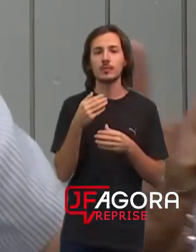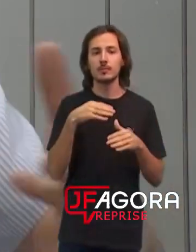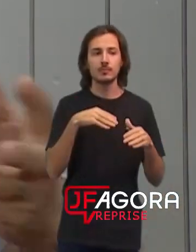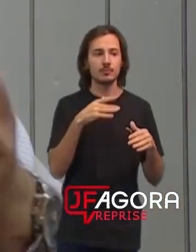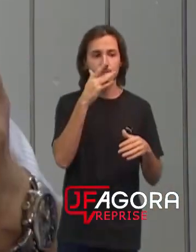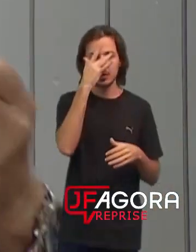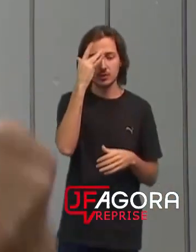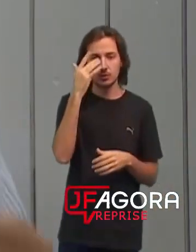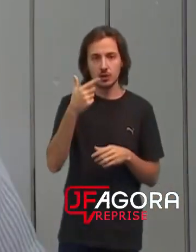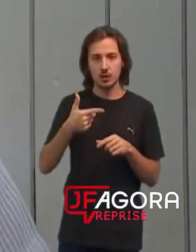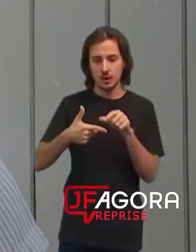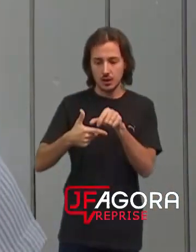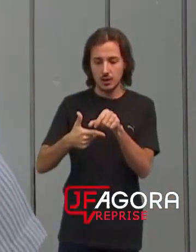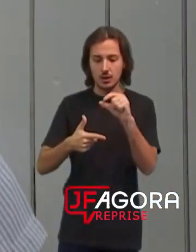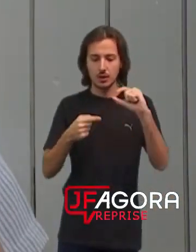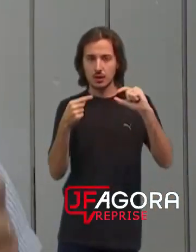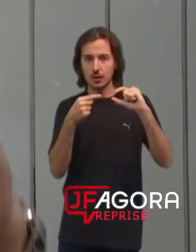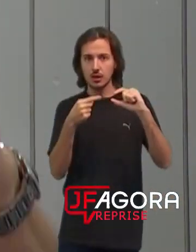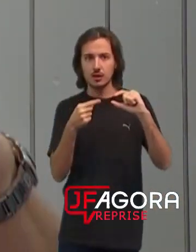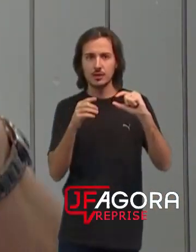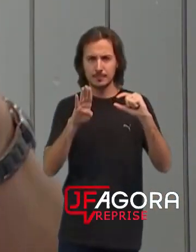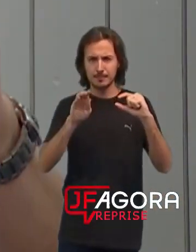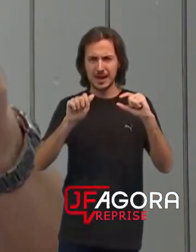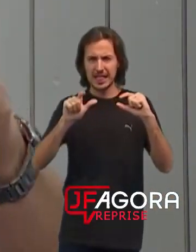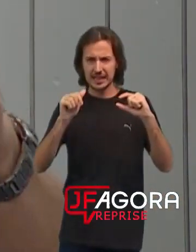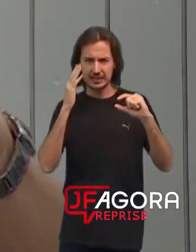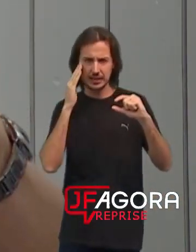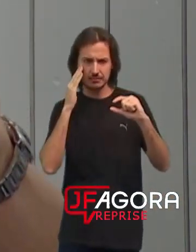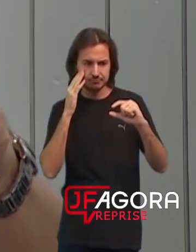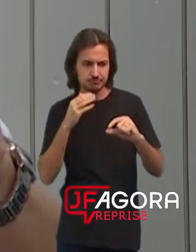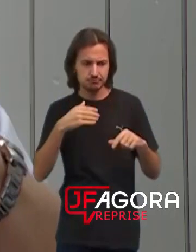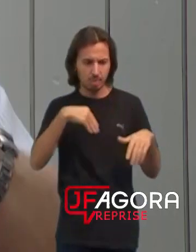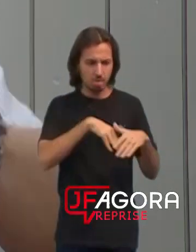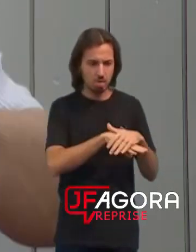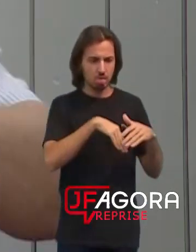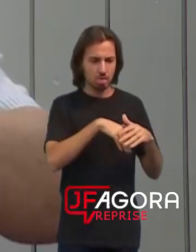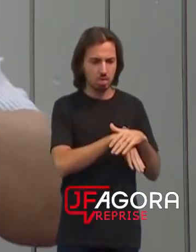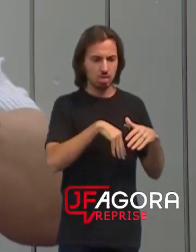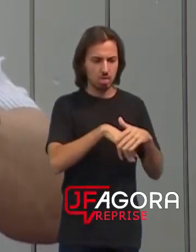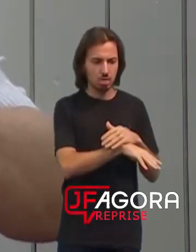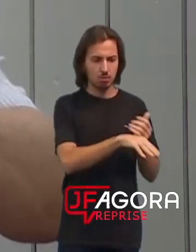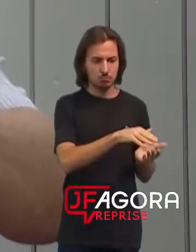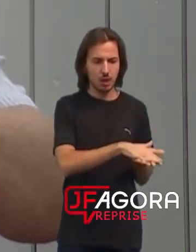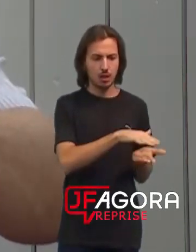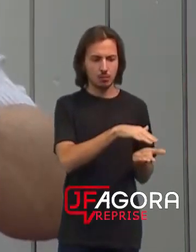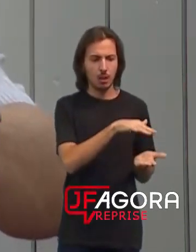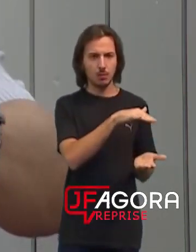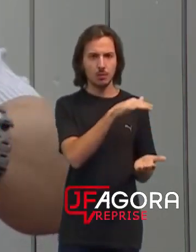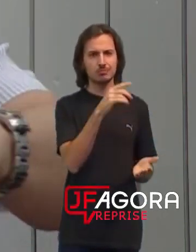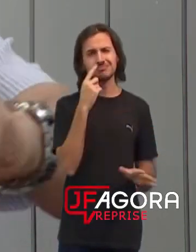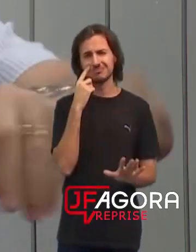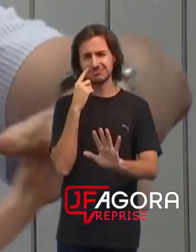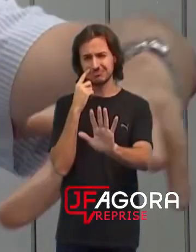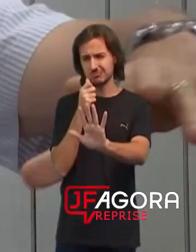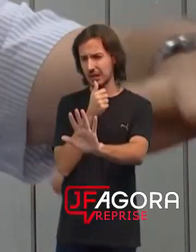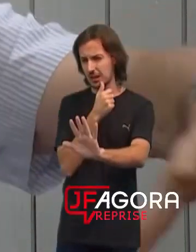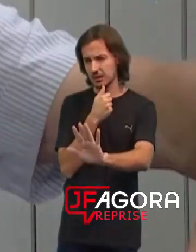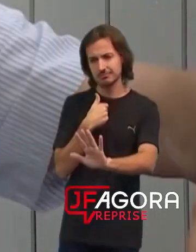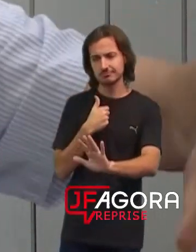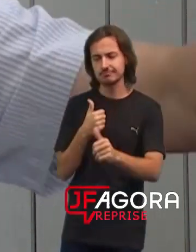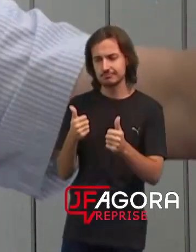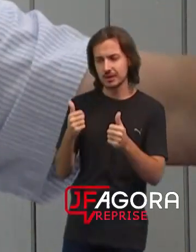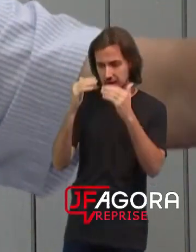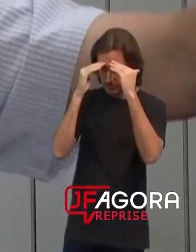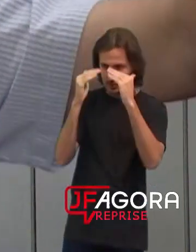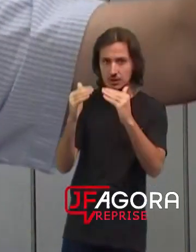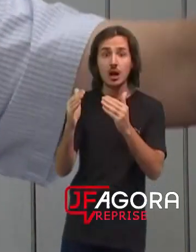uma coisa surpreendente. Não estamos aqui contra, tá, vereador Melo? Acho que tem colecionadores muito sérios também, que tem esse